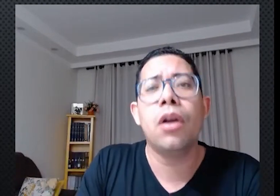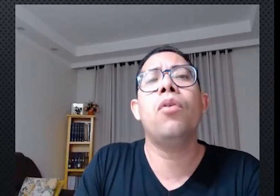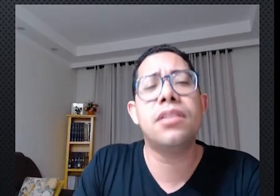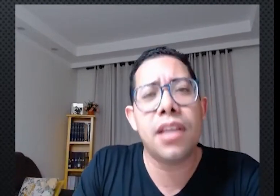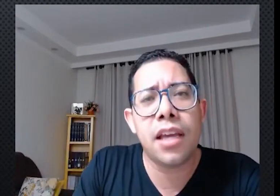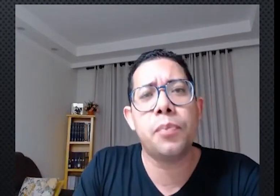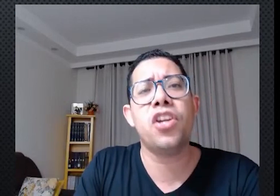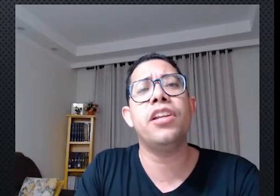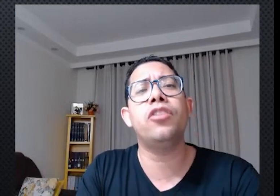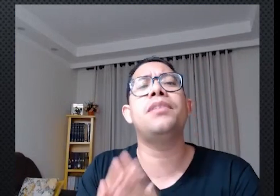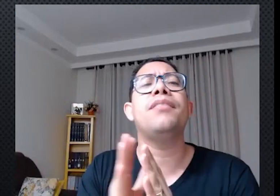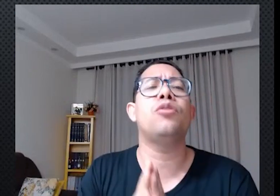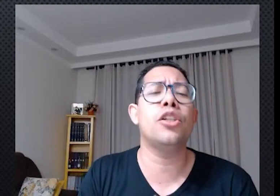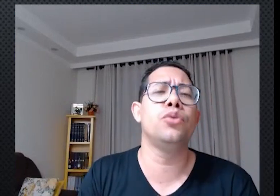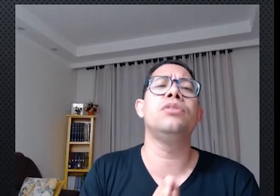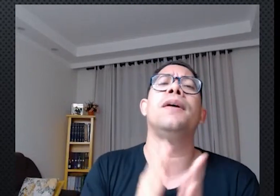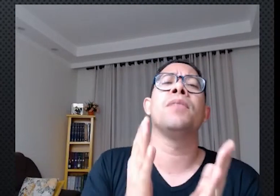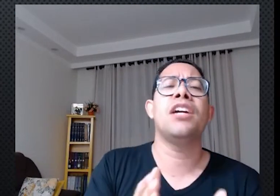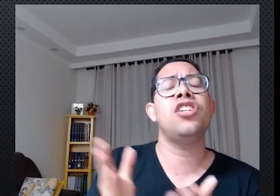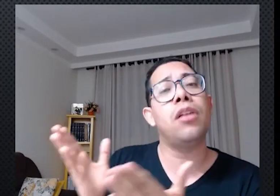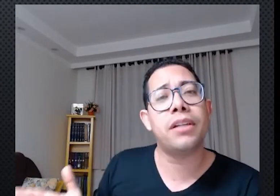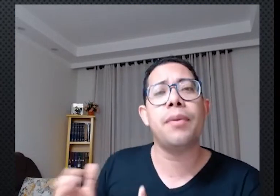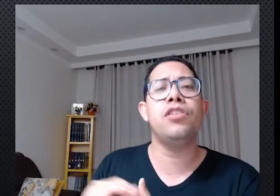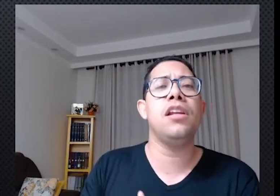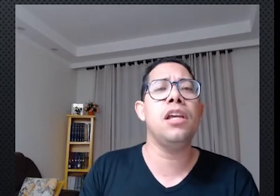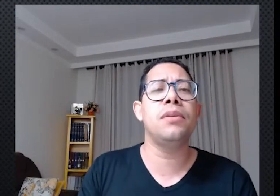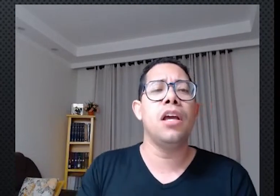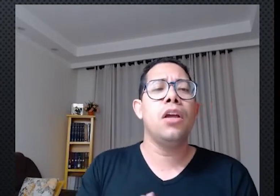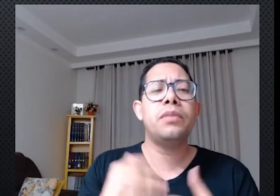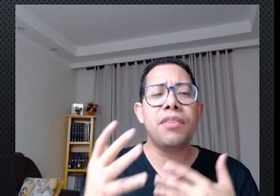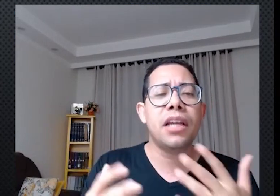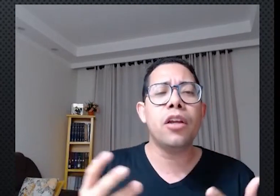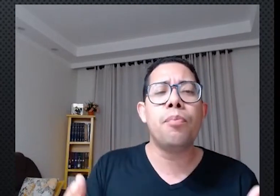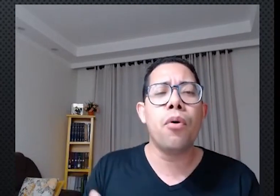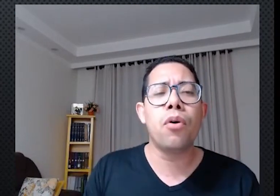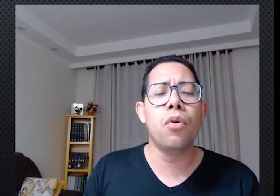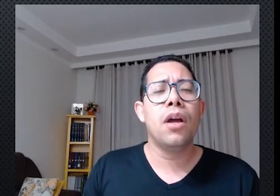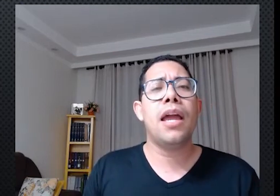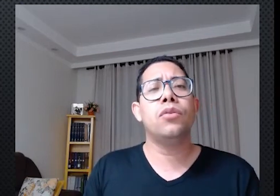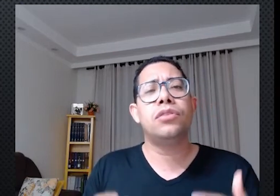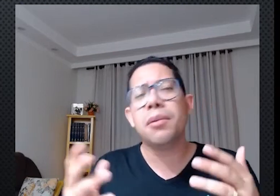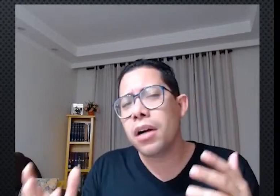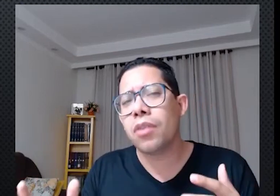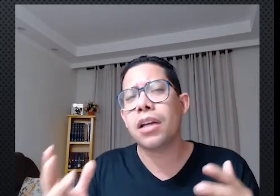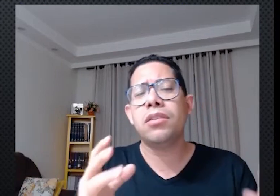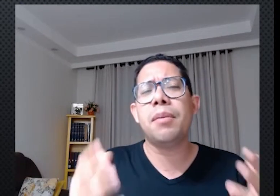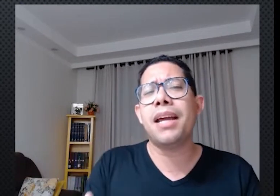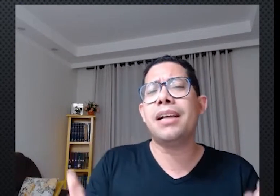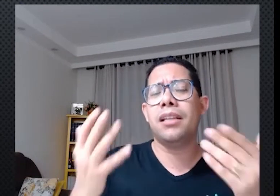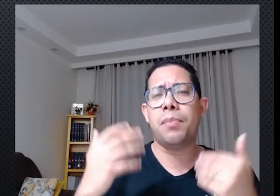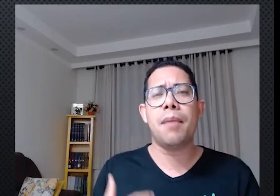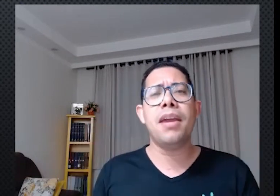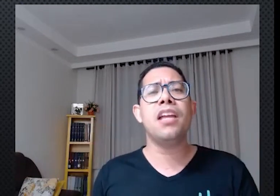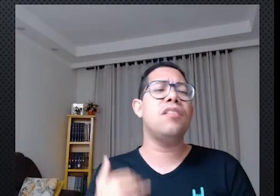pastor, com licença, por gentileza, eu precisava da sua ajuda. A gente é do departamento de Libras, eu precisava entender um pouco do sermão, daquilo que você vai